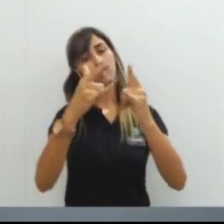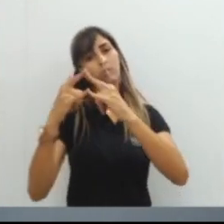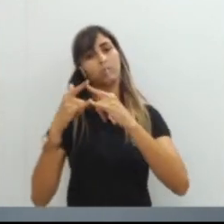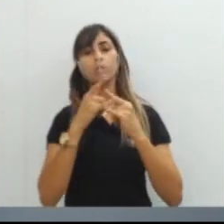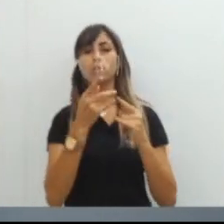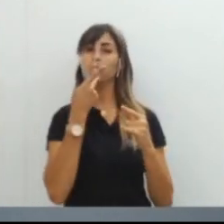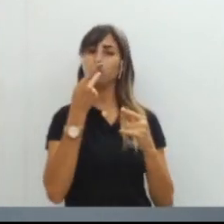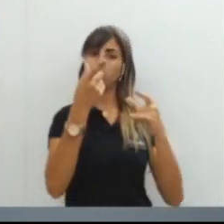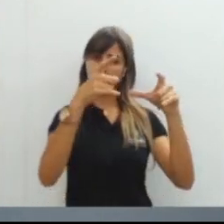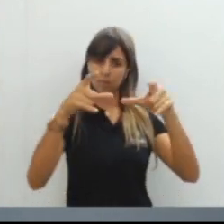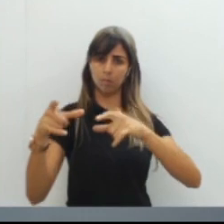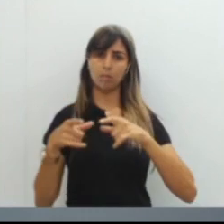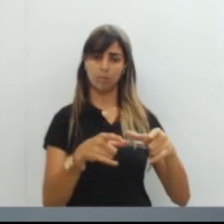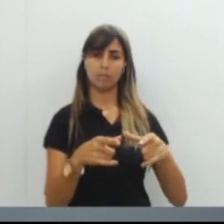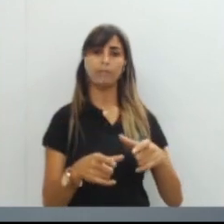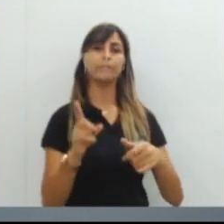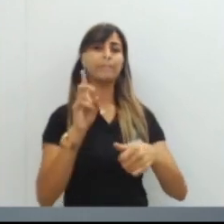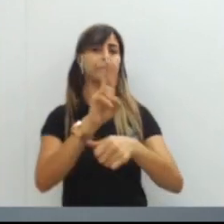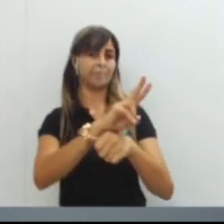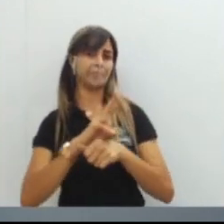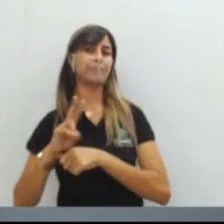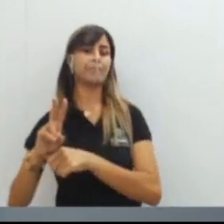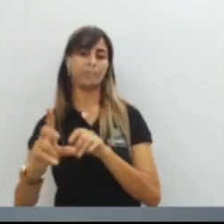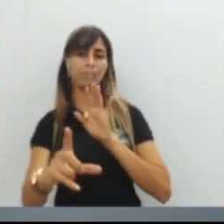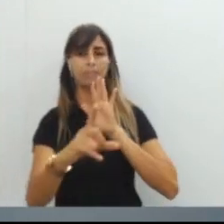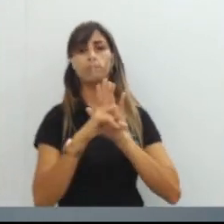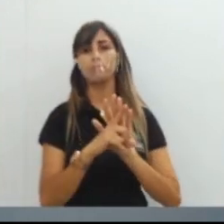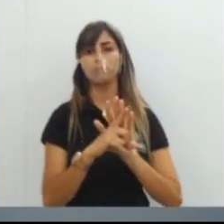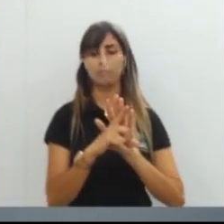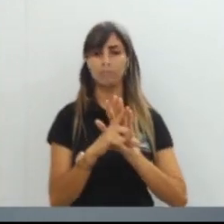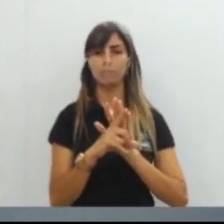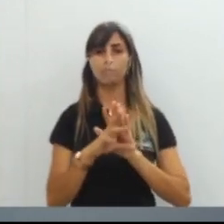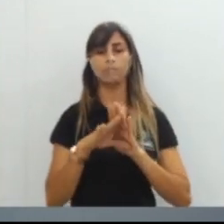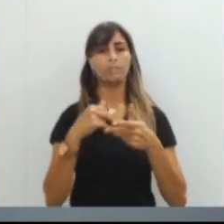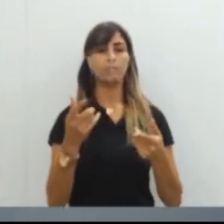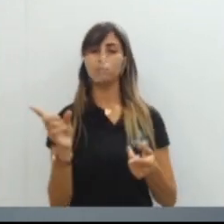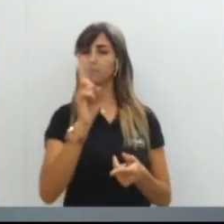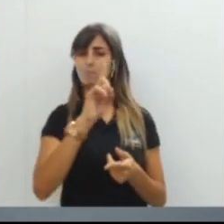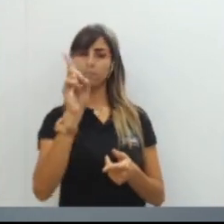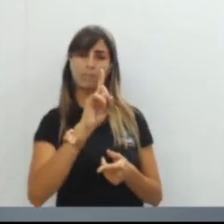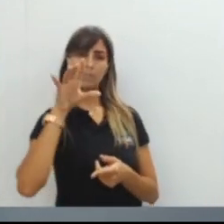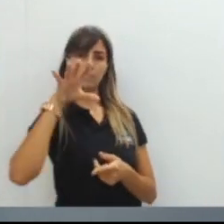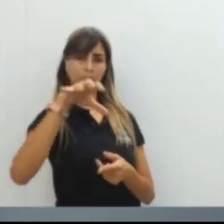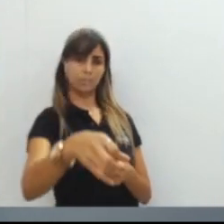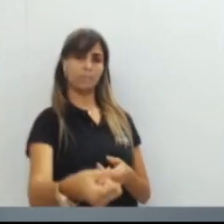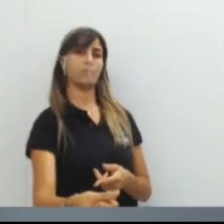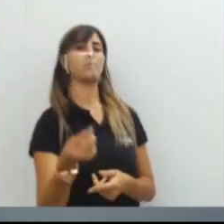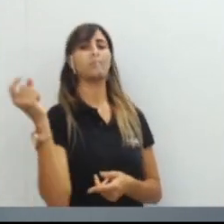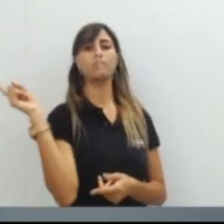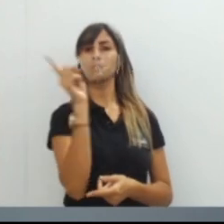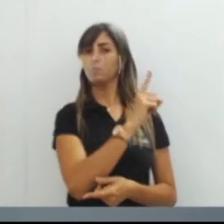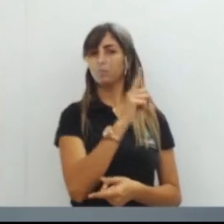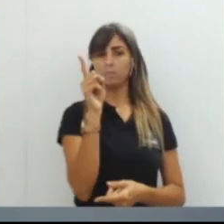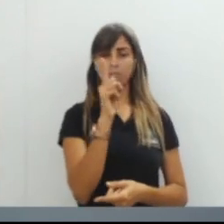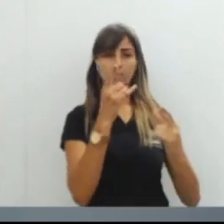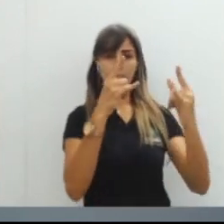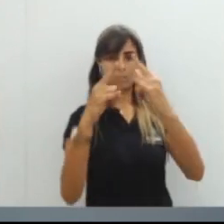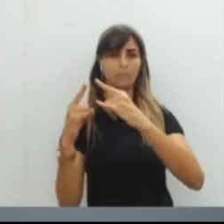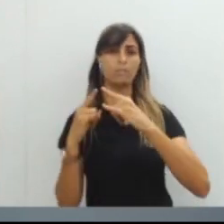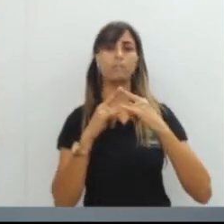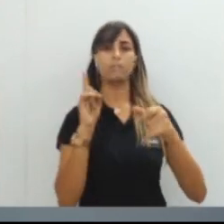falei aqui agora, que estão protegidas por lei, aquela que não pode mexer de jeito nenhum, que são as unidades